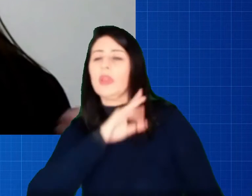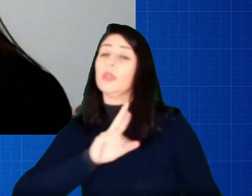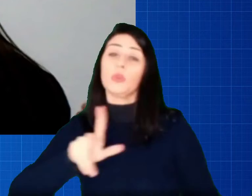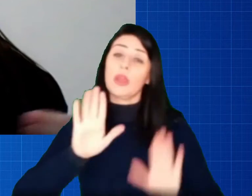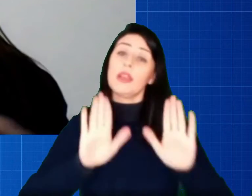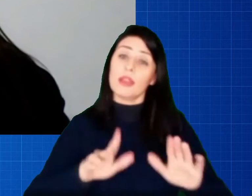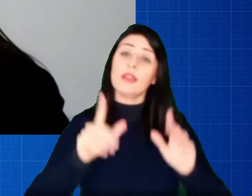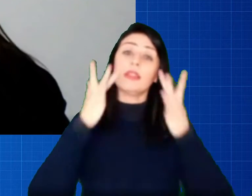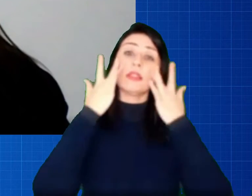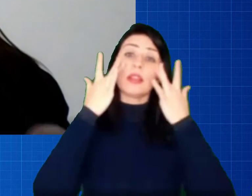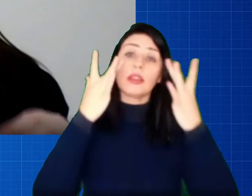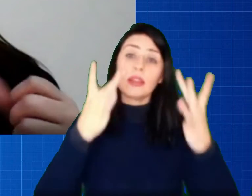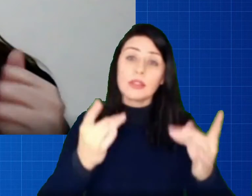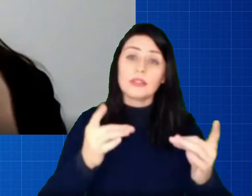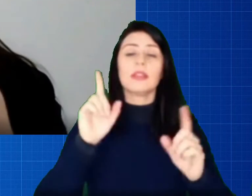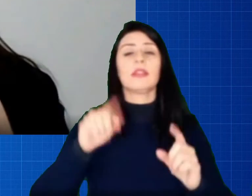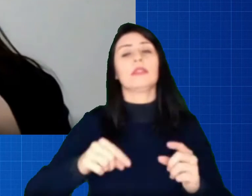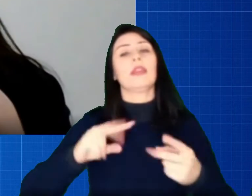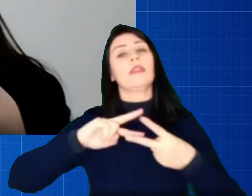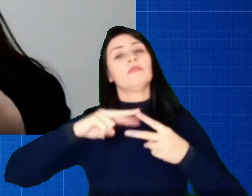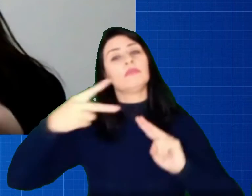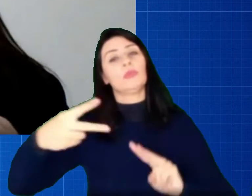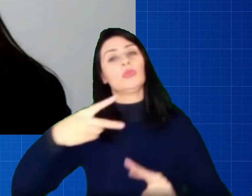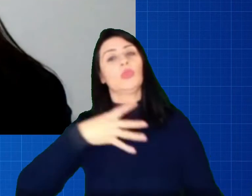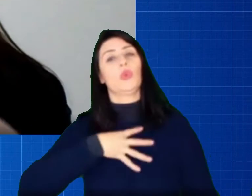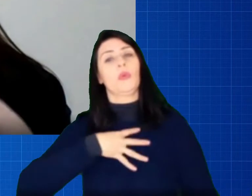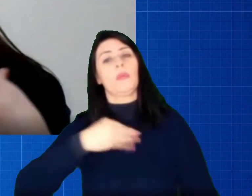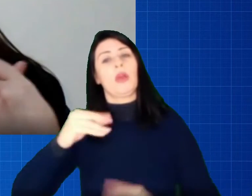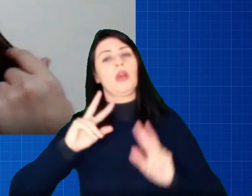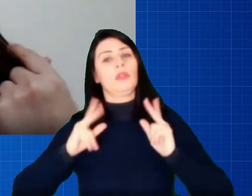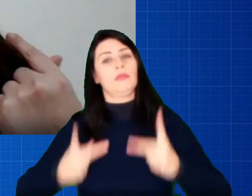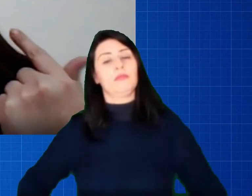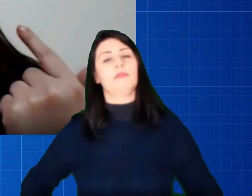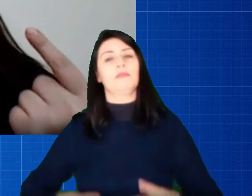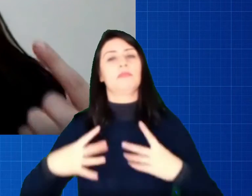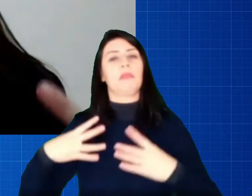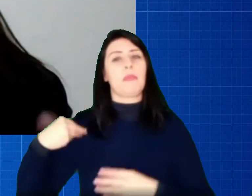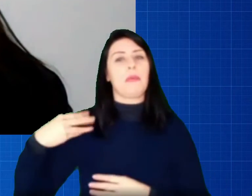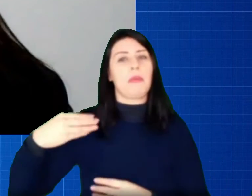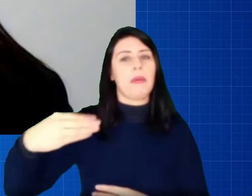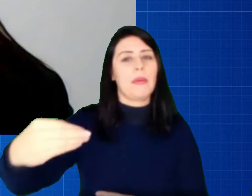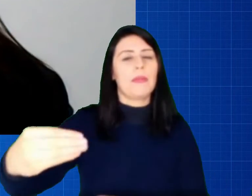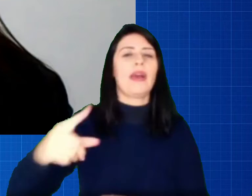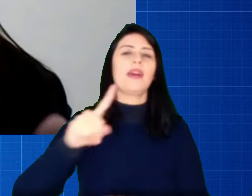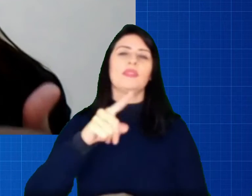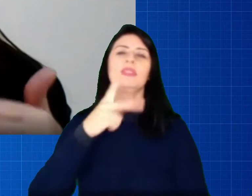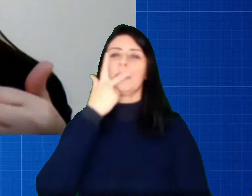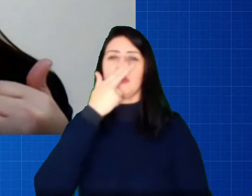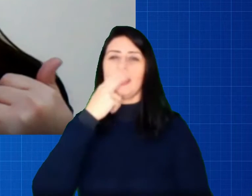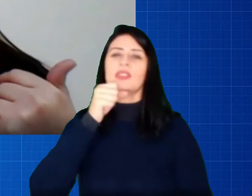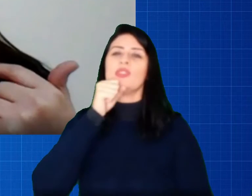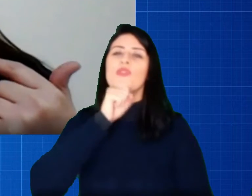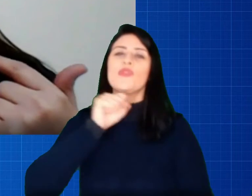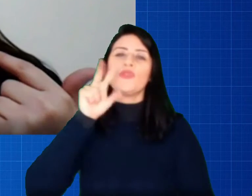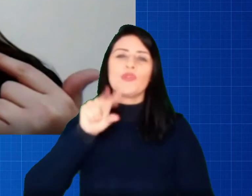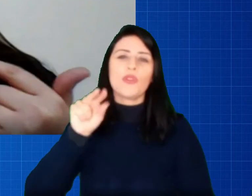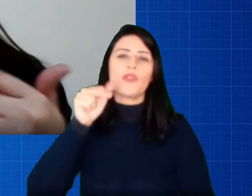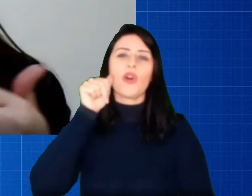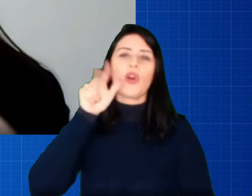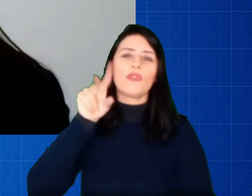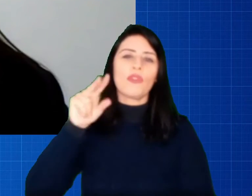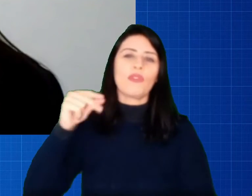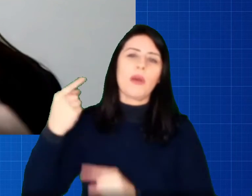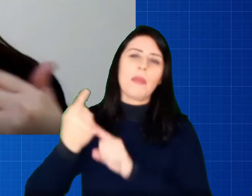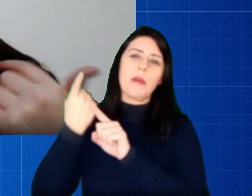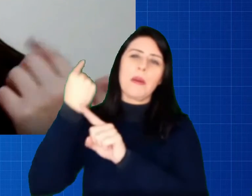a sexualidade como uma coisa vulgar, mas uma coisa interessante, que é uma reprodução da espécie humana, que você é parecido